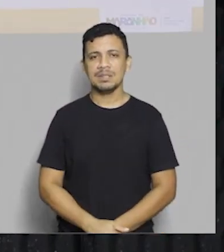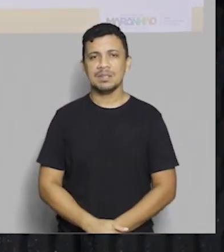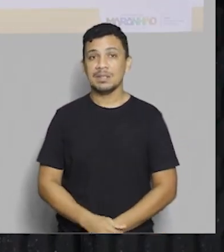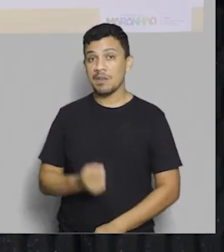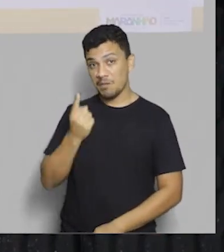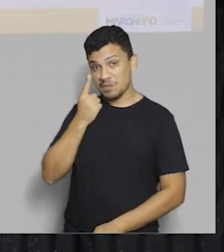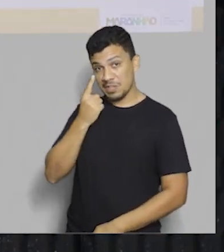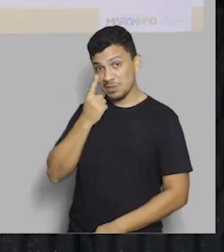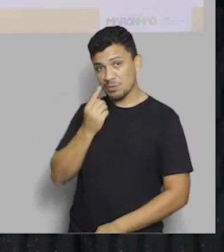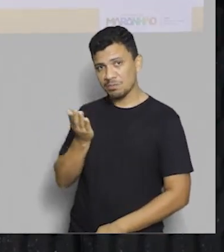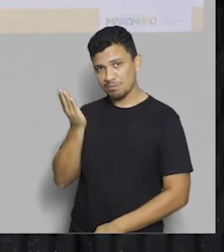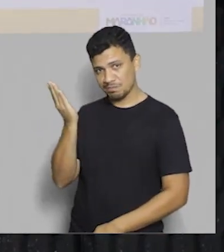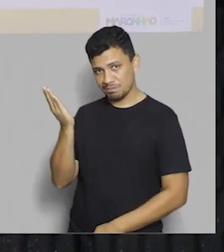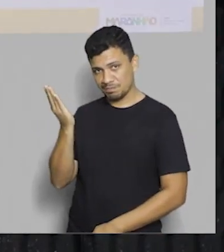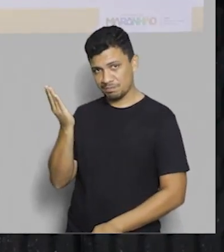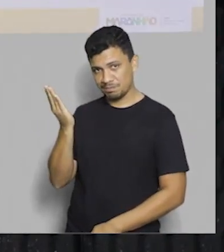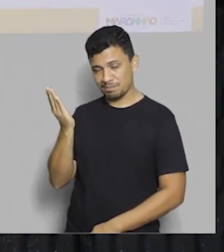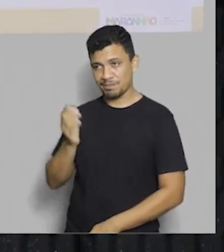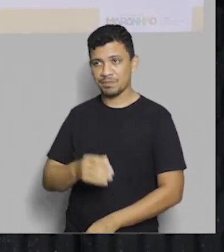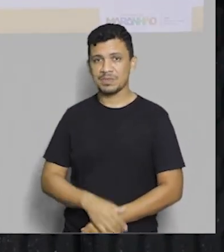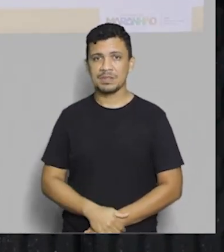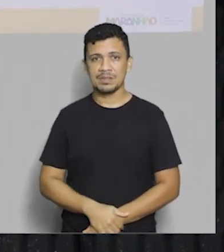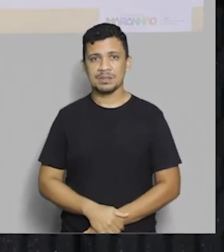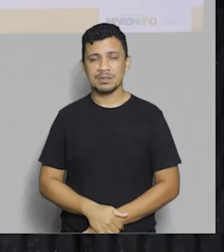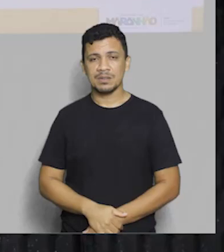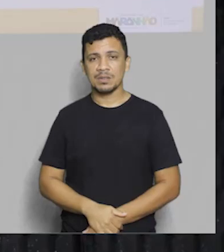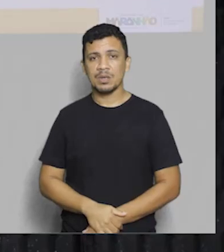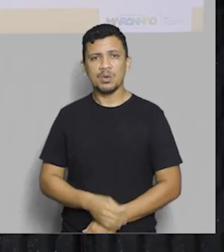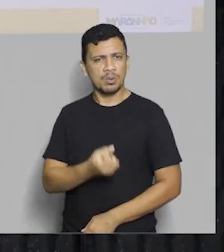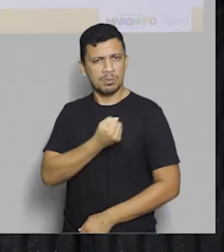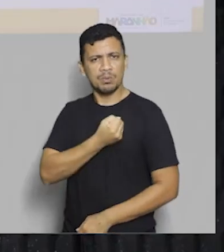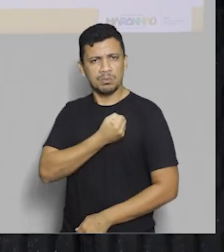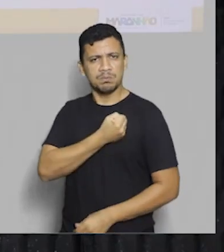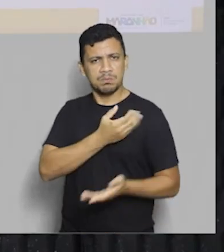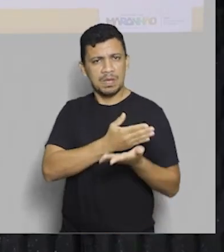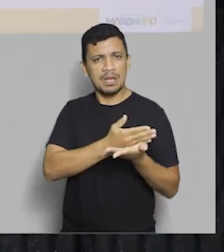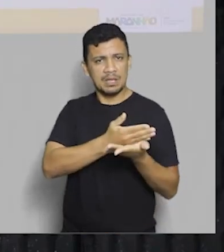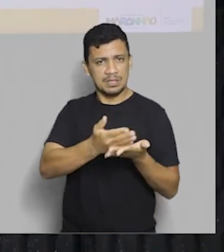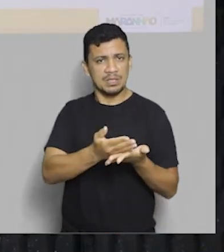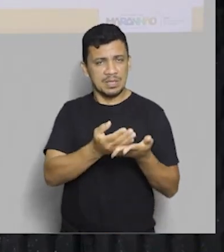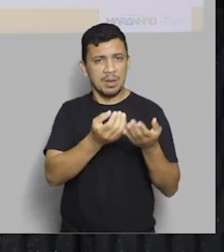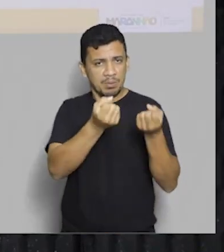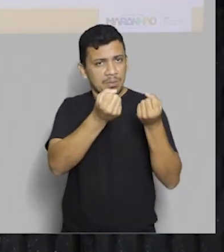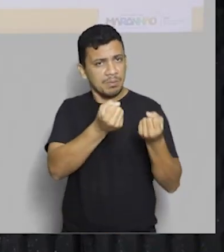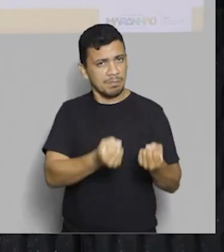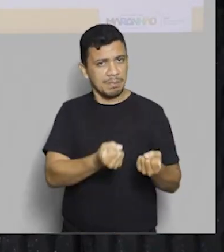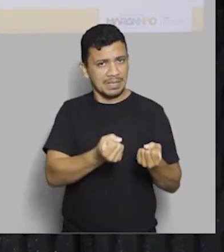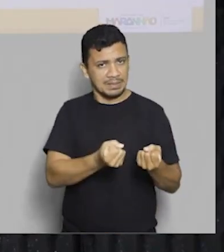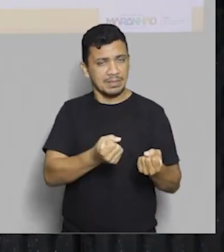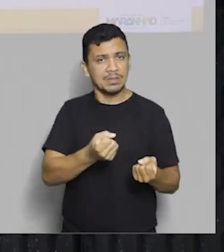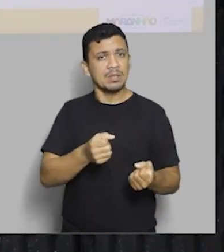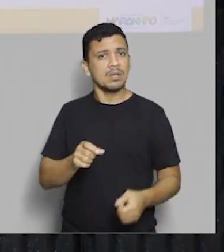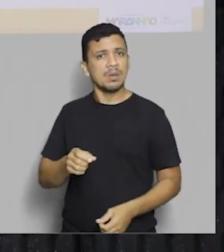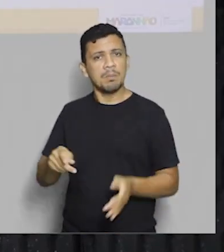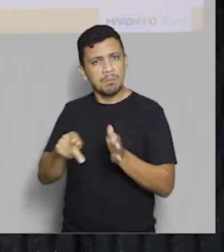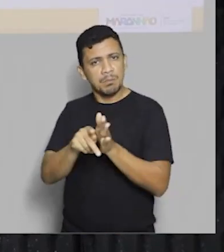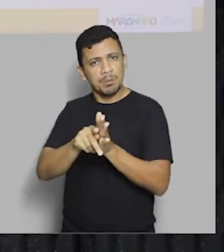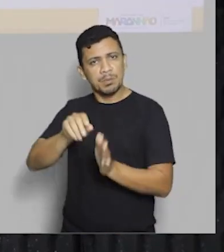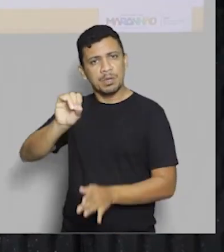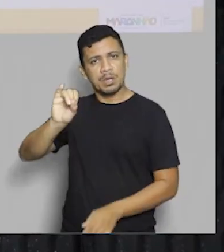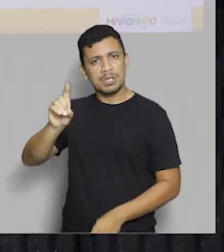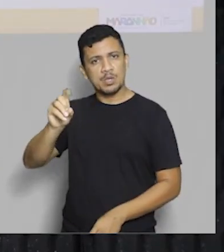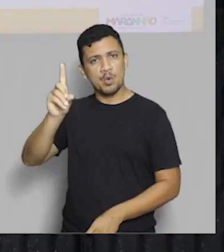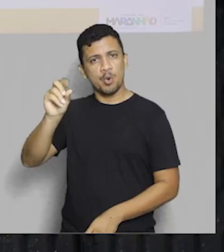gente observar, ó, o valor inicial da massa do isótopo 131 do iodo